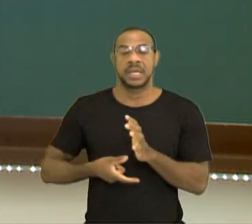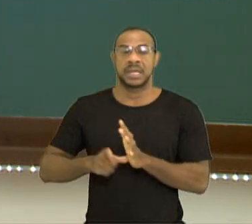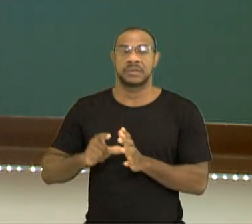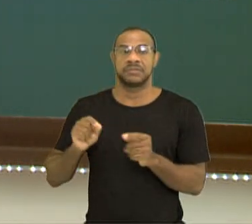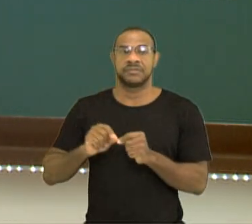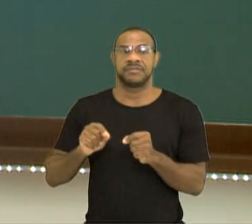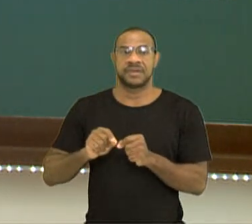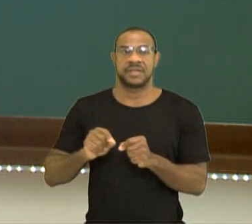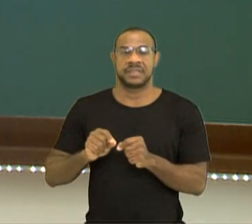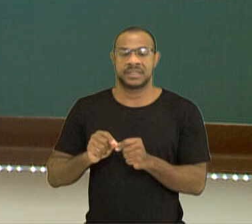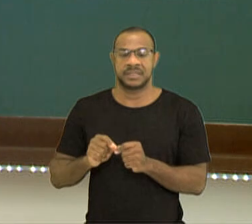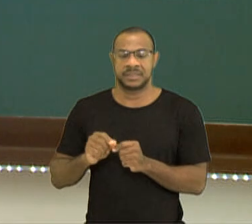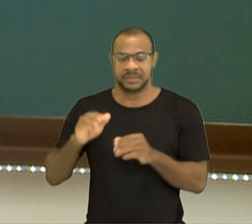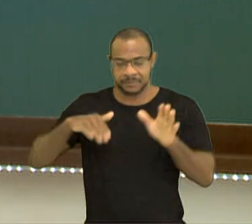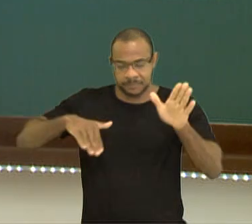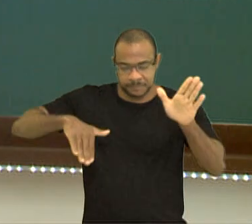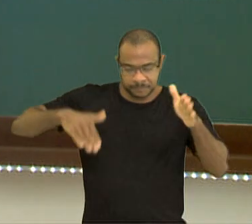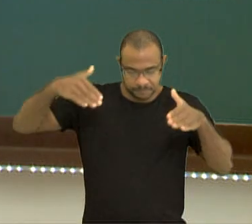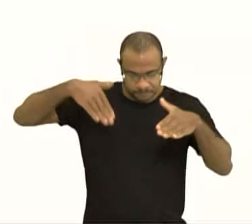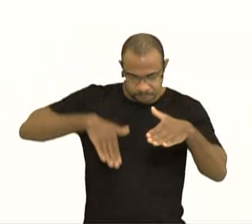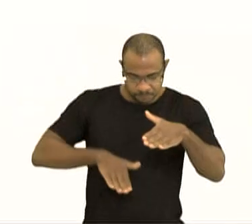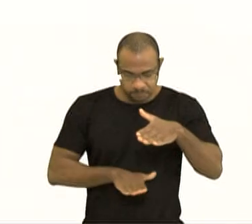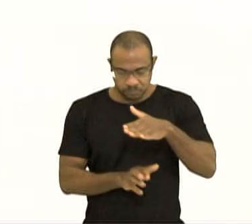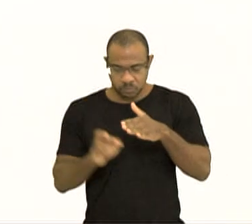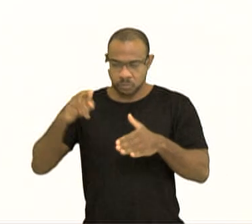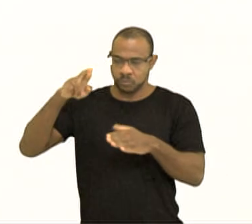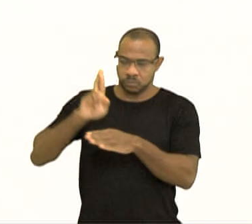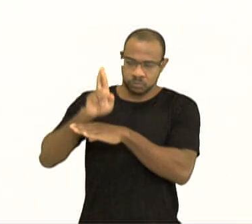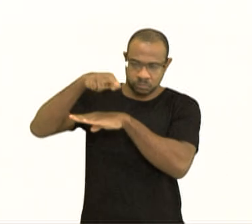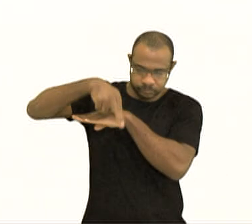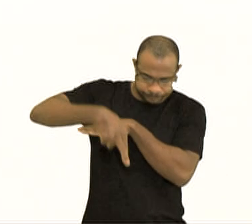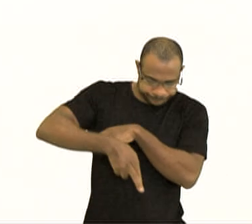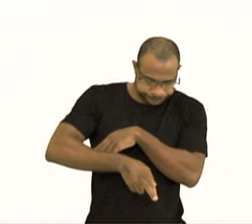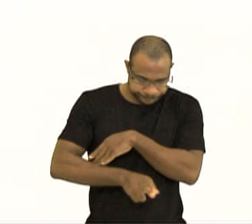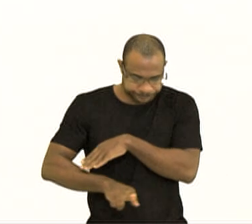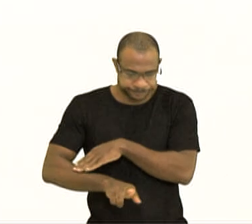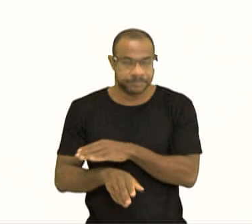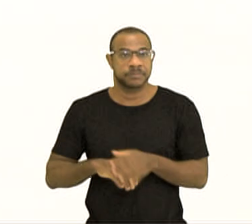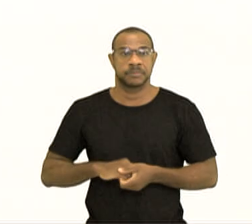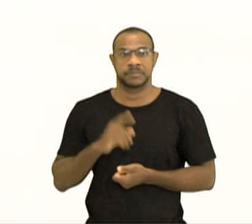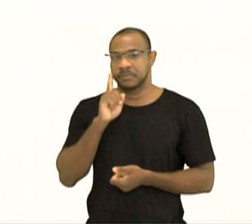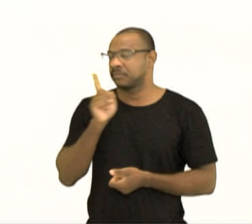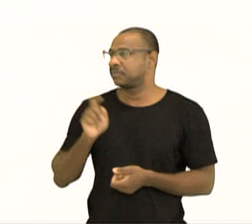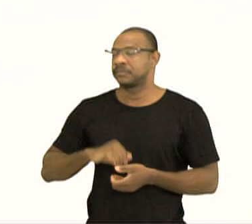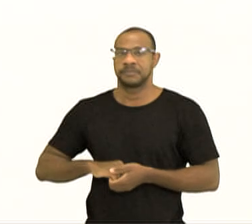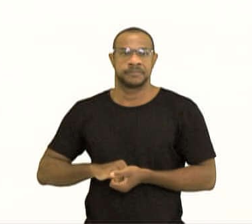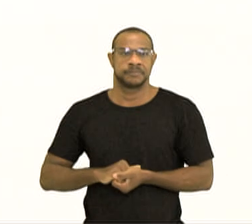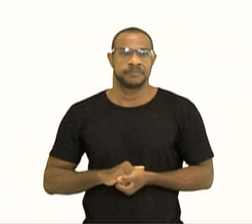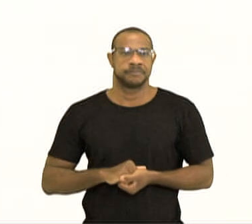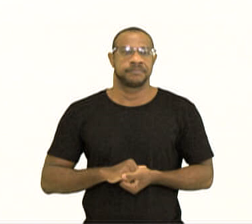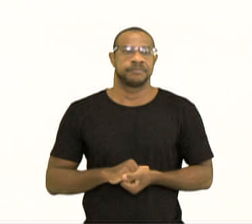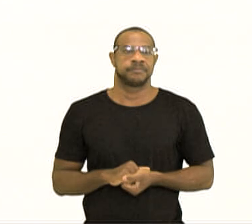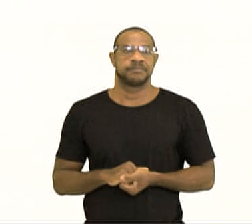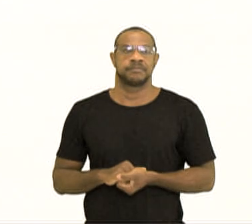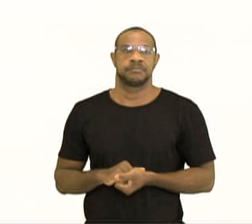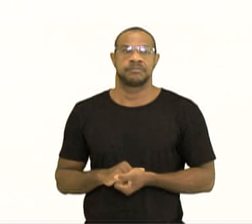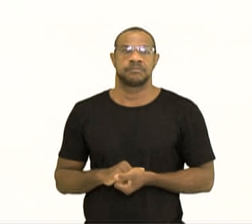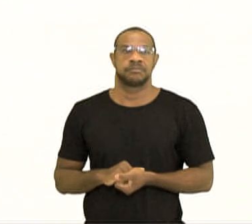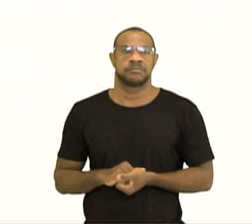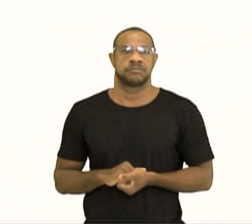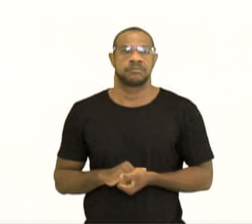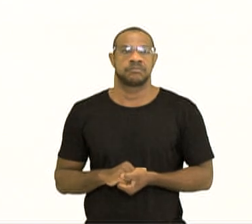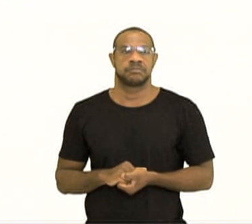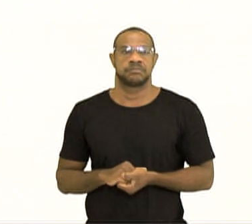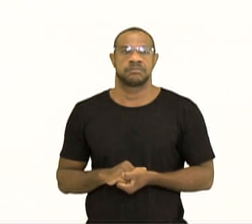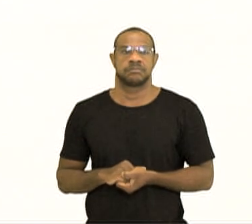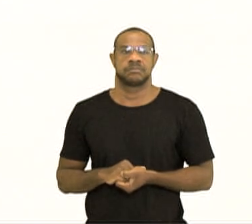fazer mergulho, tá bom? Bora ler. Getting a dive certification is easier than it